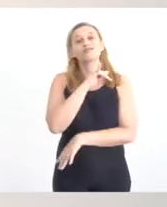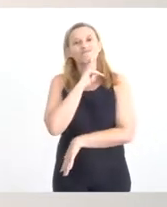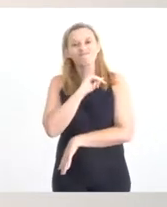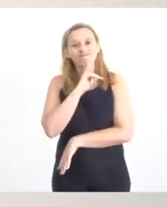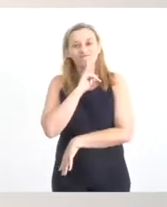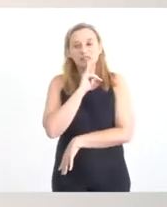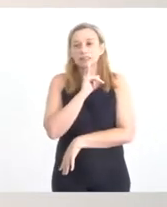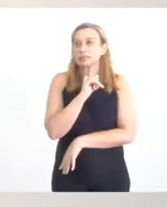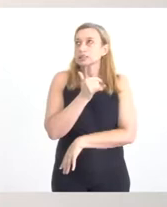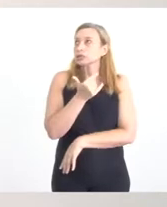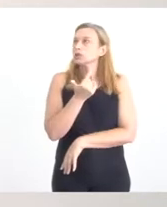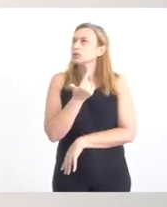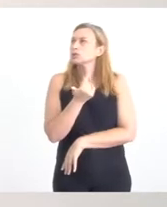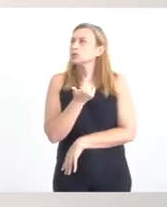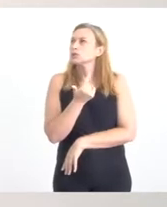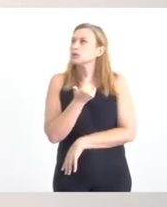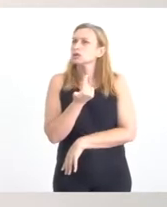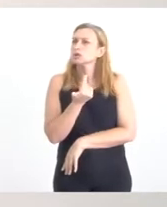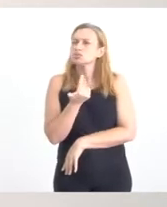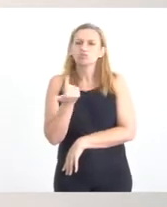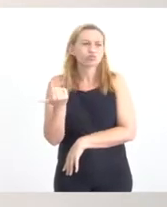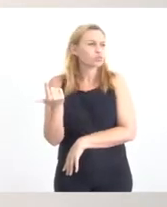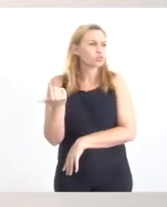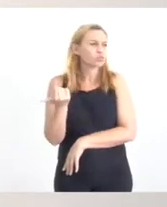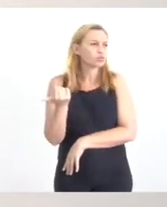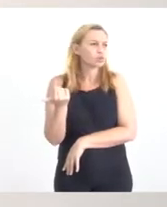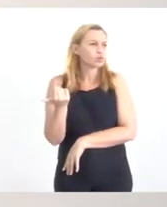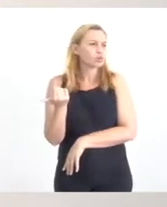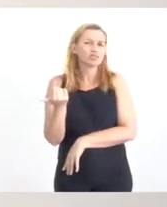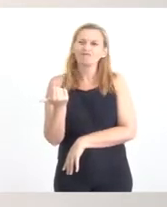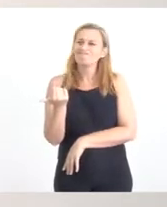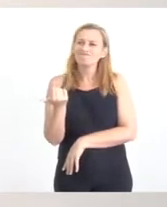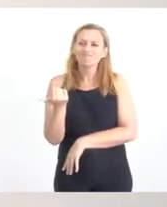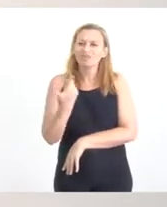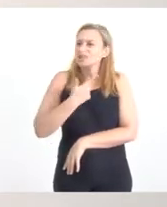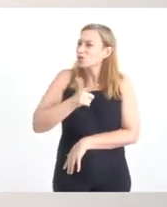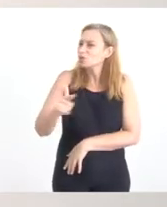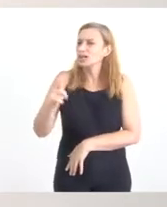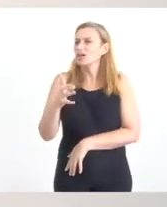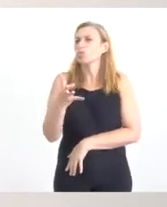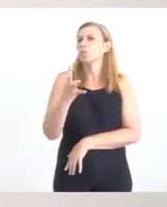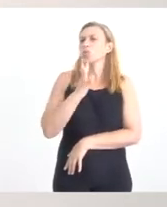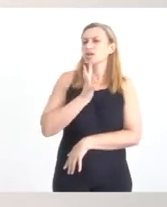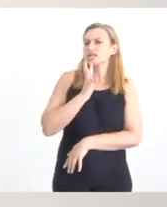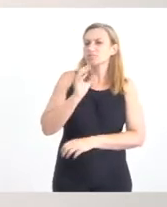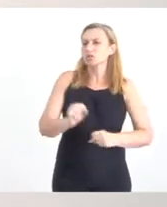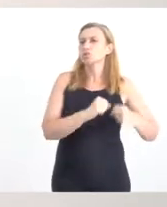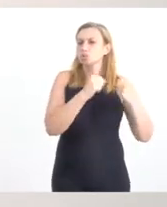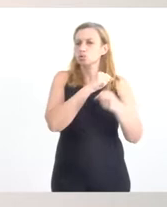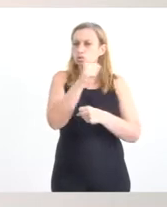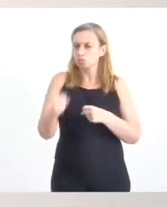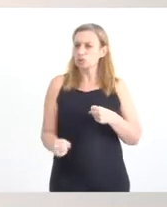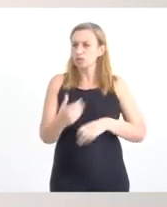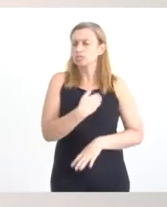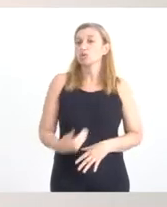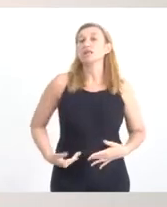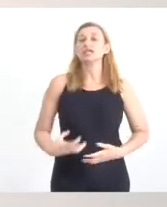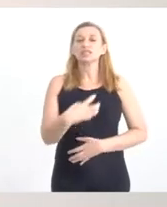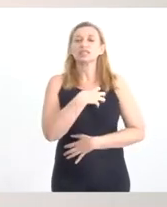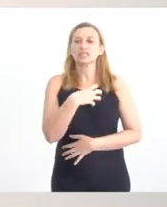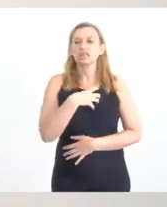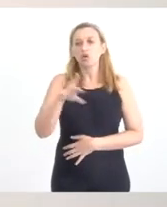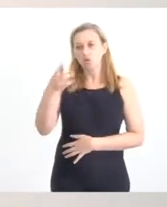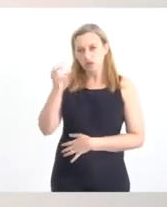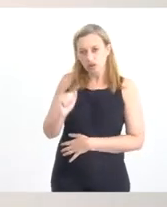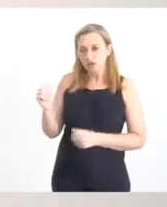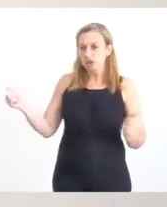infelizmente não ganham a real o Real reconhecimento do poder público Então nesse sentido terá